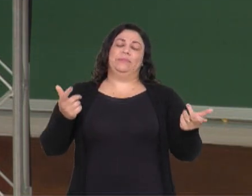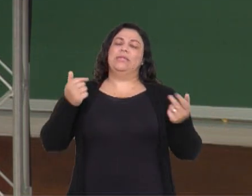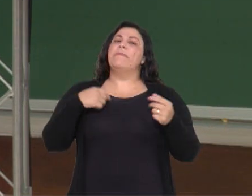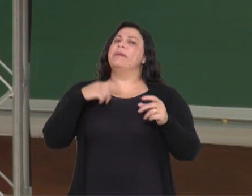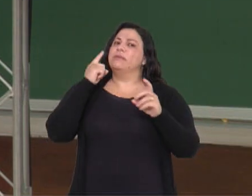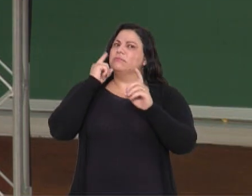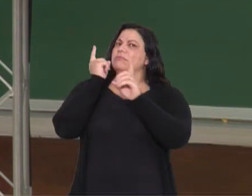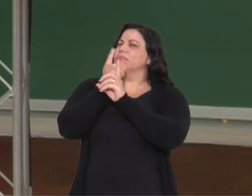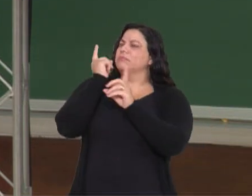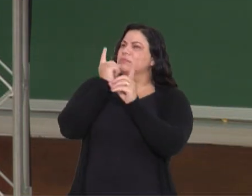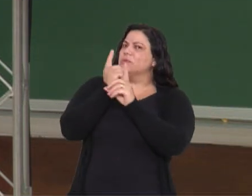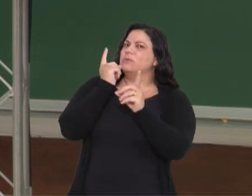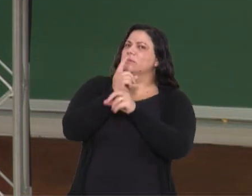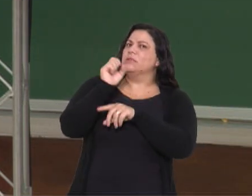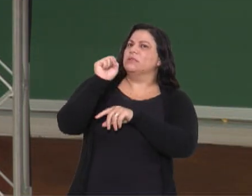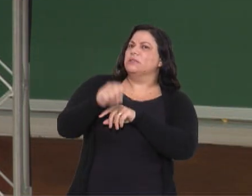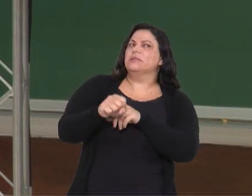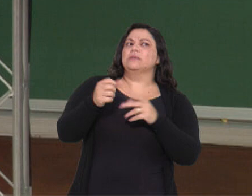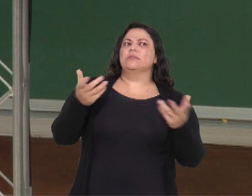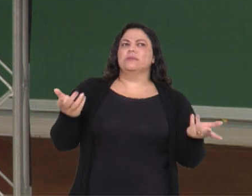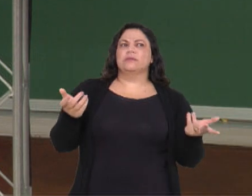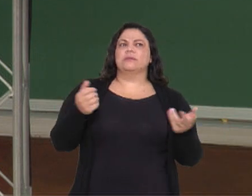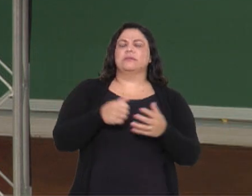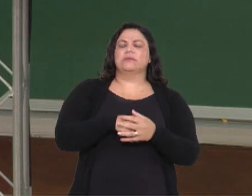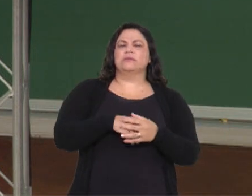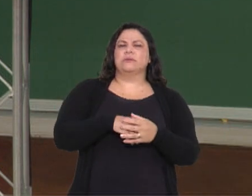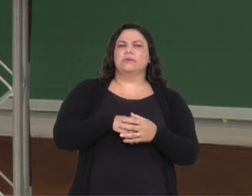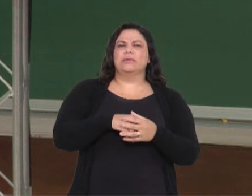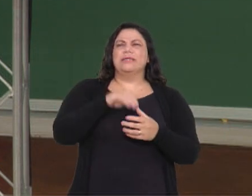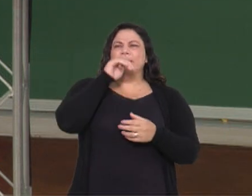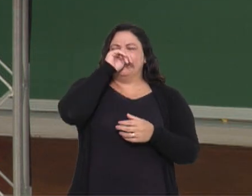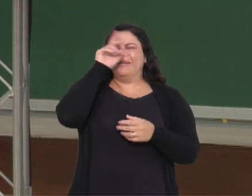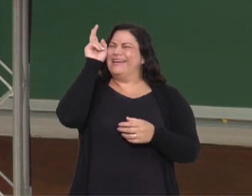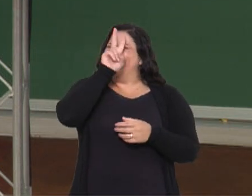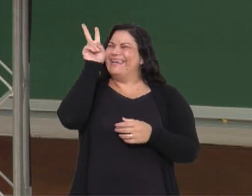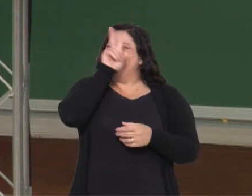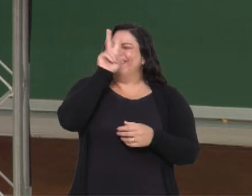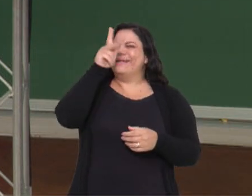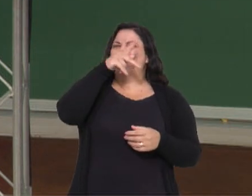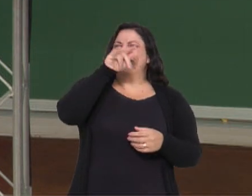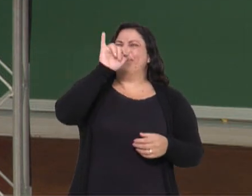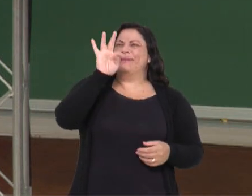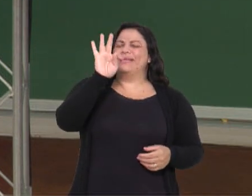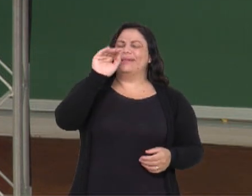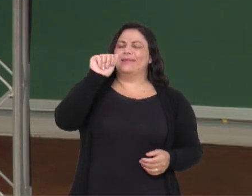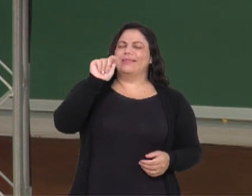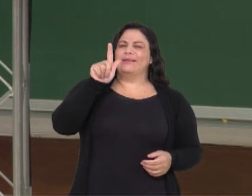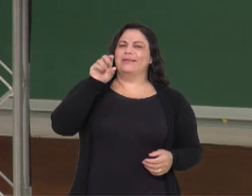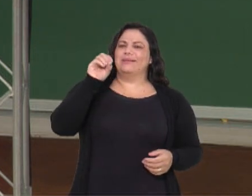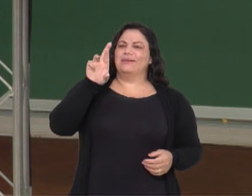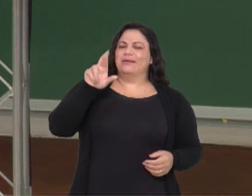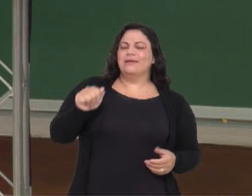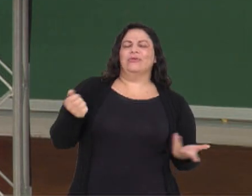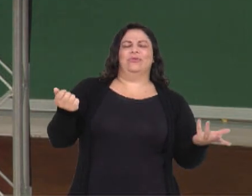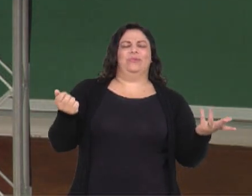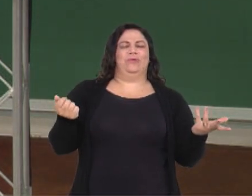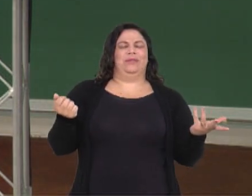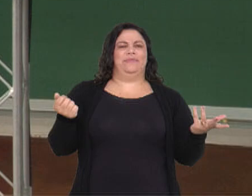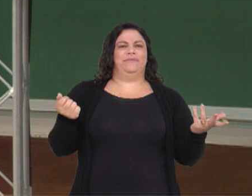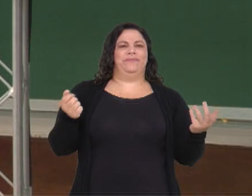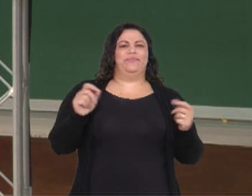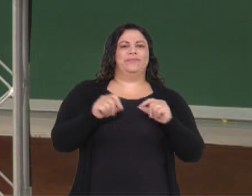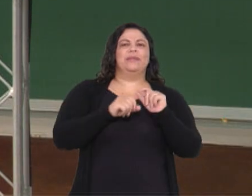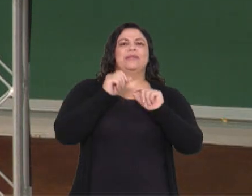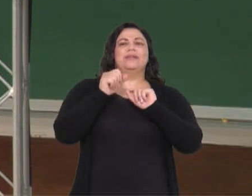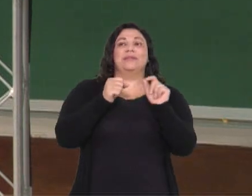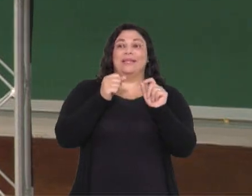assim. O raio, lembra do Pitágoras? A ao quadrado, a hipotenusa ao quadrado é igual à soma do quadrado